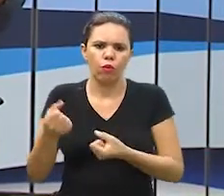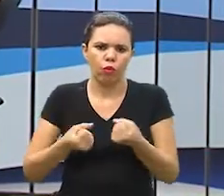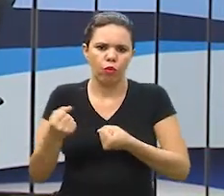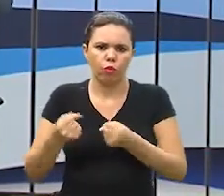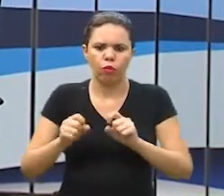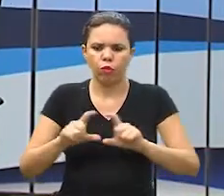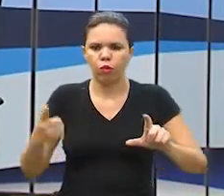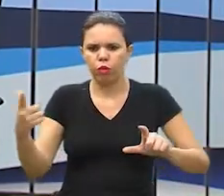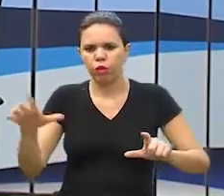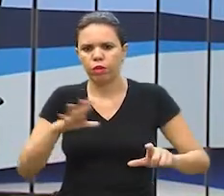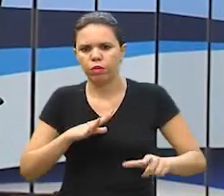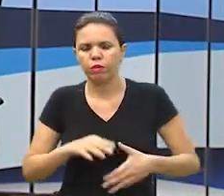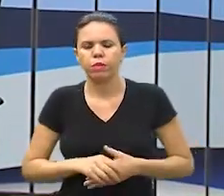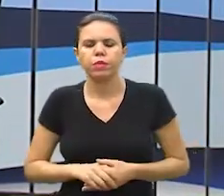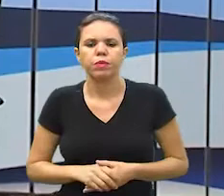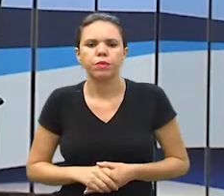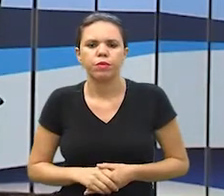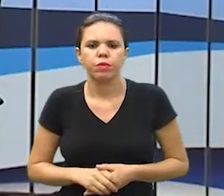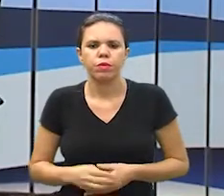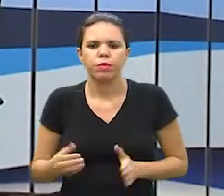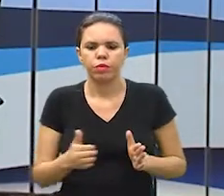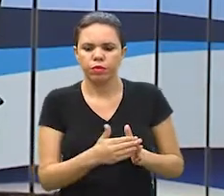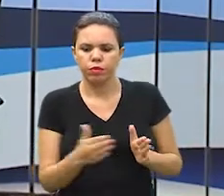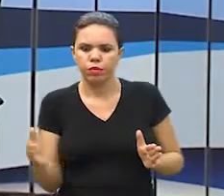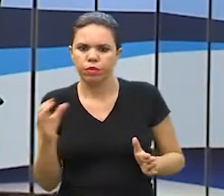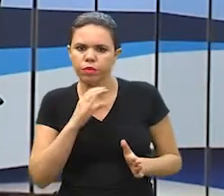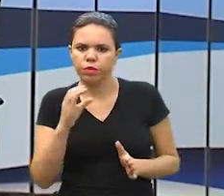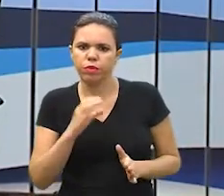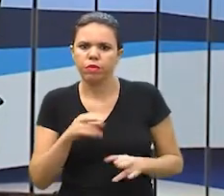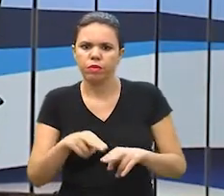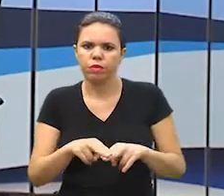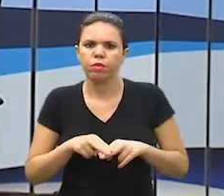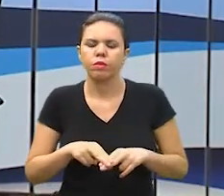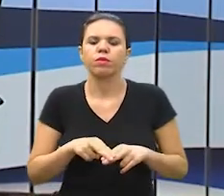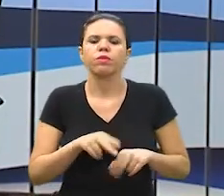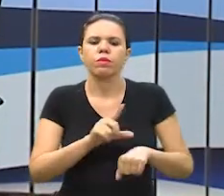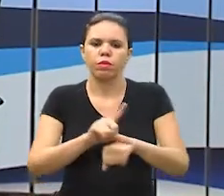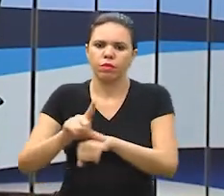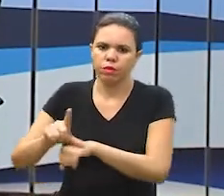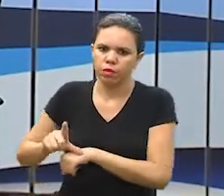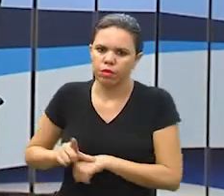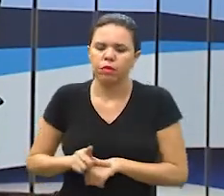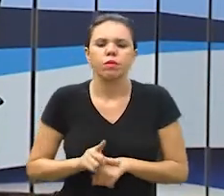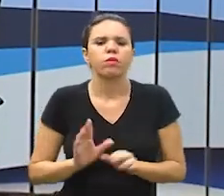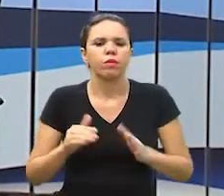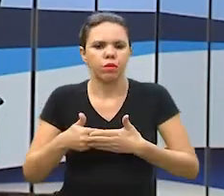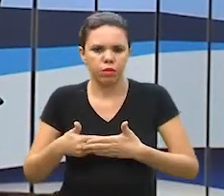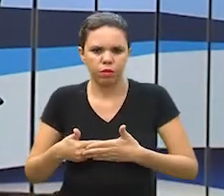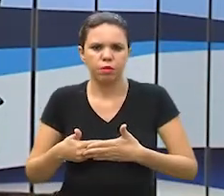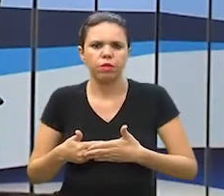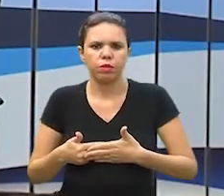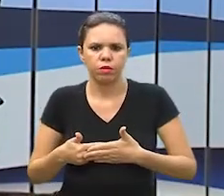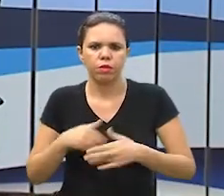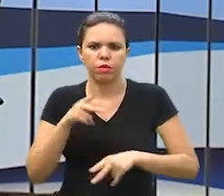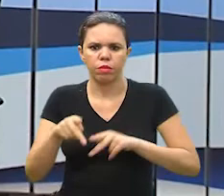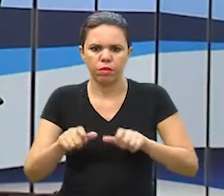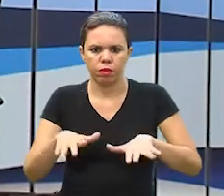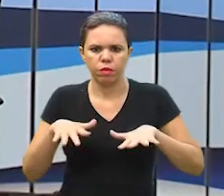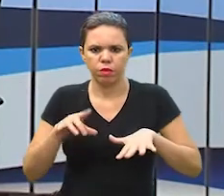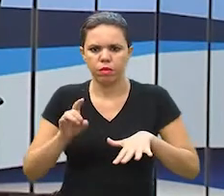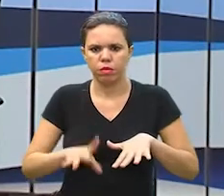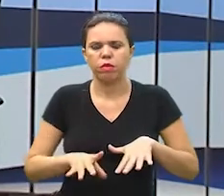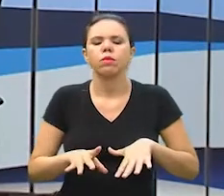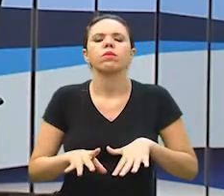a chapa de outra cidade. Estamos na fase emergencial, portanto, os estabelecimentos estão fechados ao público,